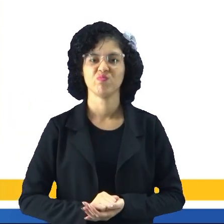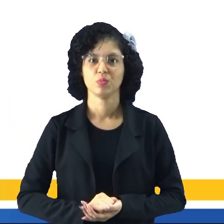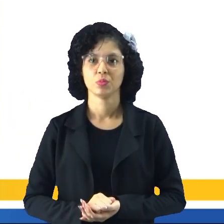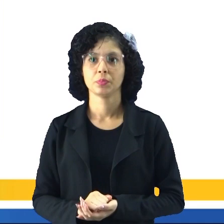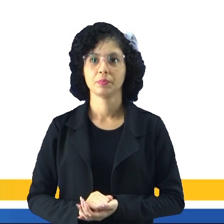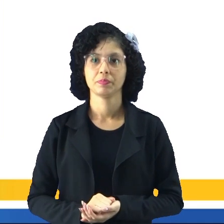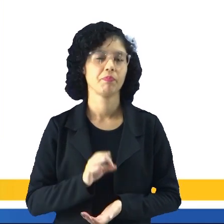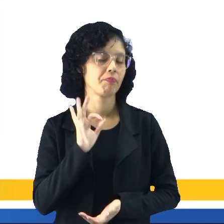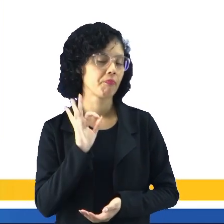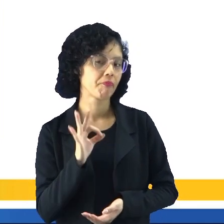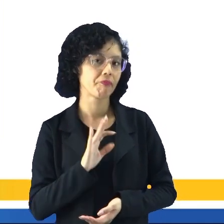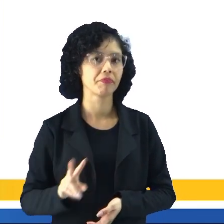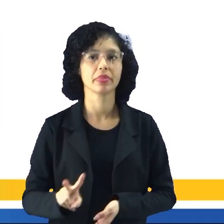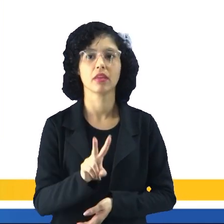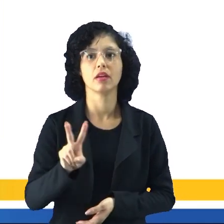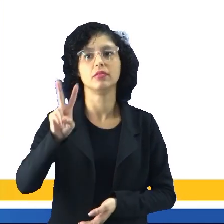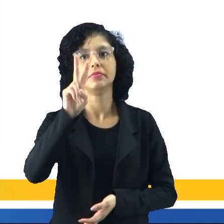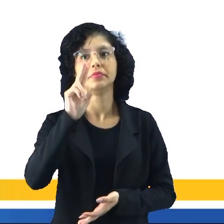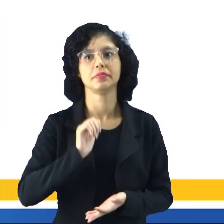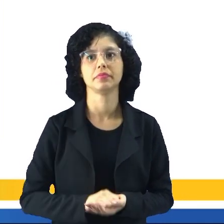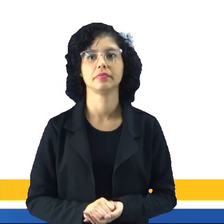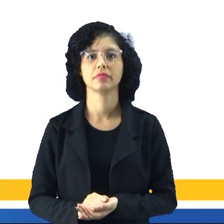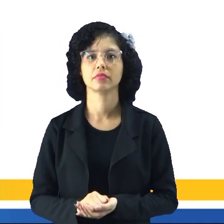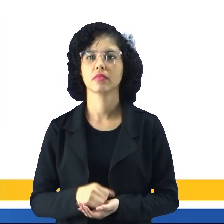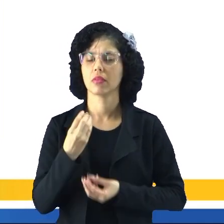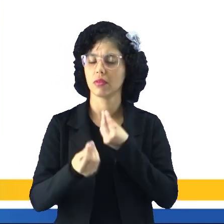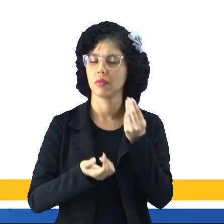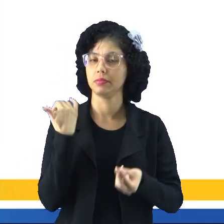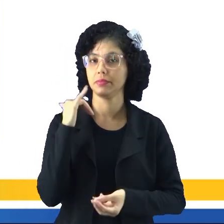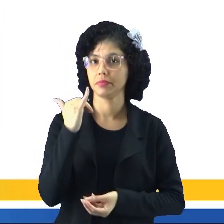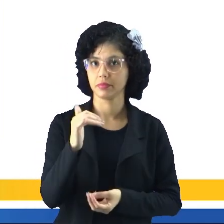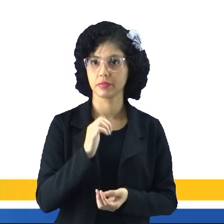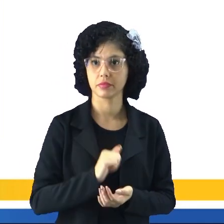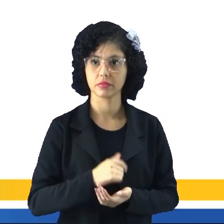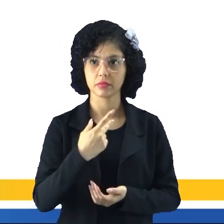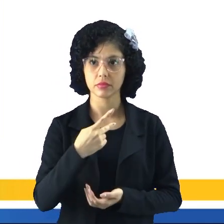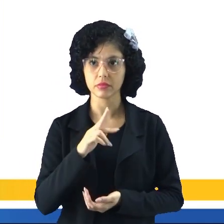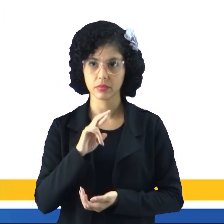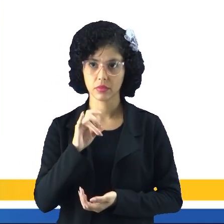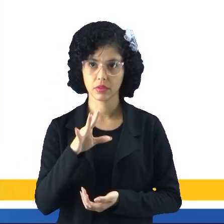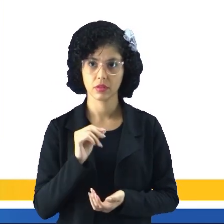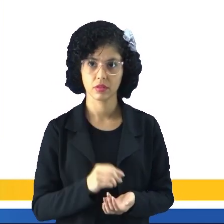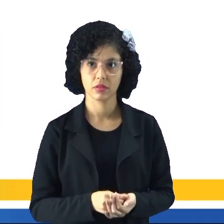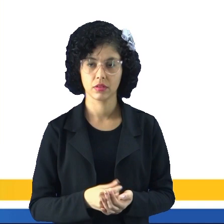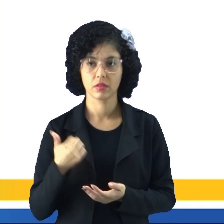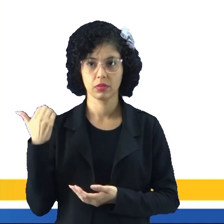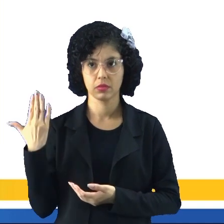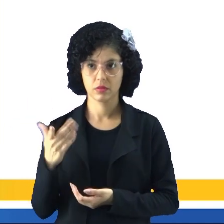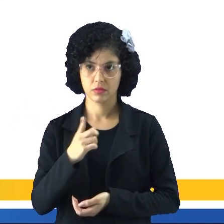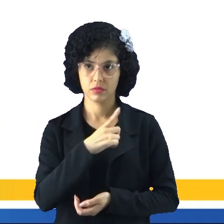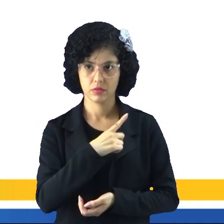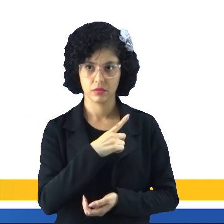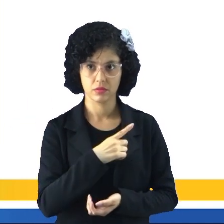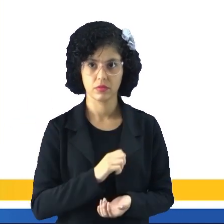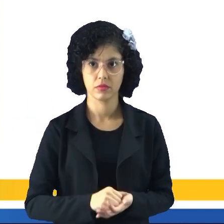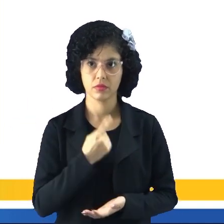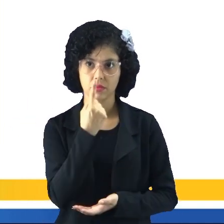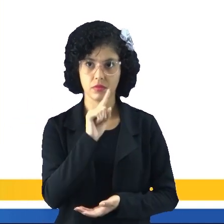certo? Então, o valor da carga elementar, tanto do elétron como do próton, vai assumir esse valor,